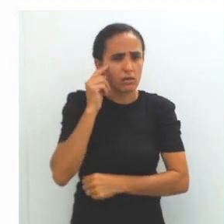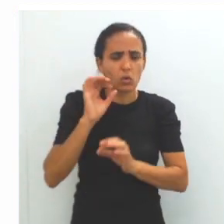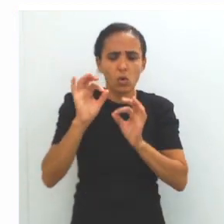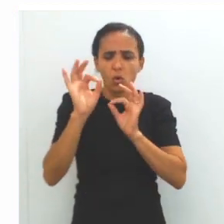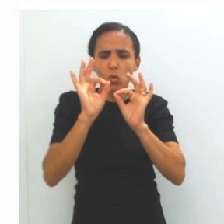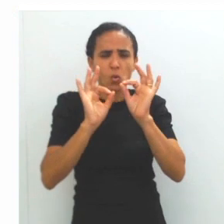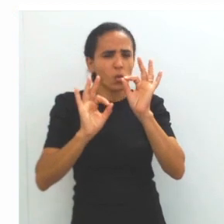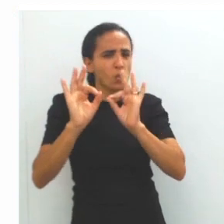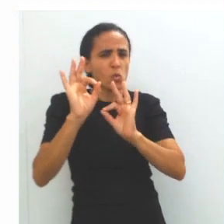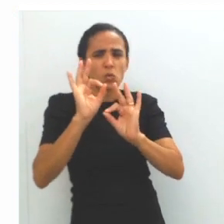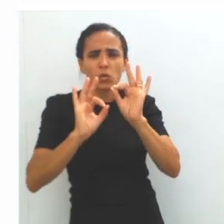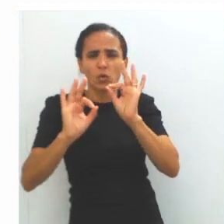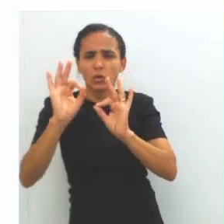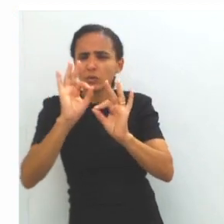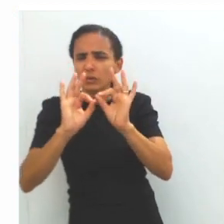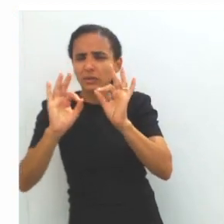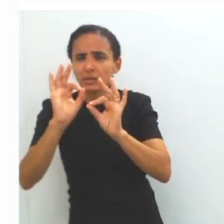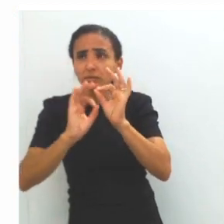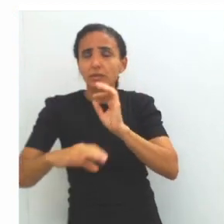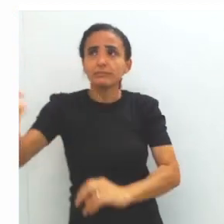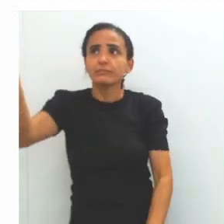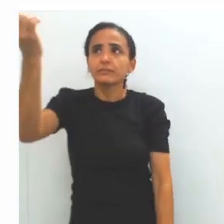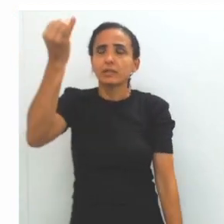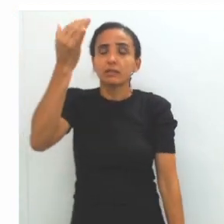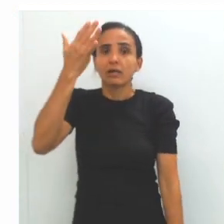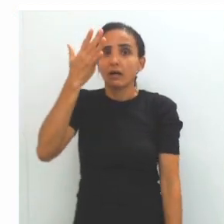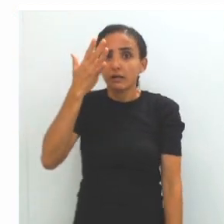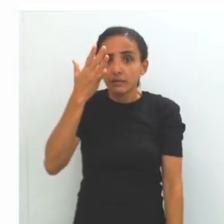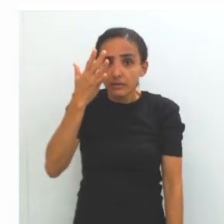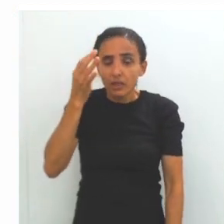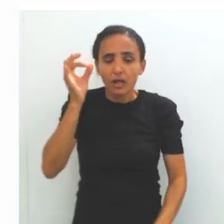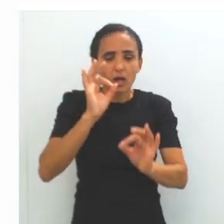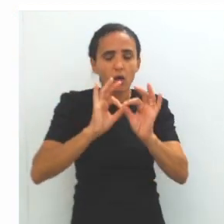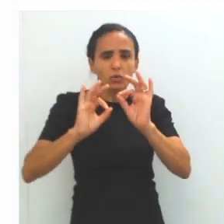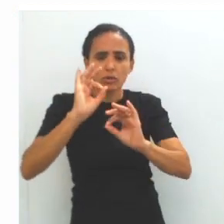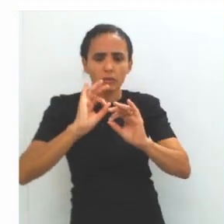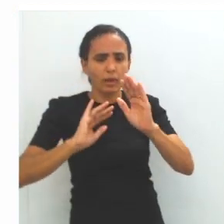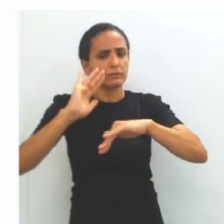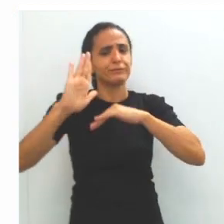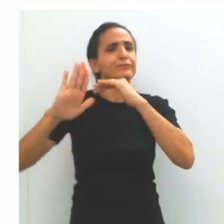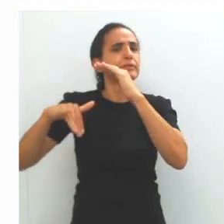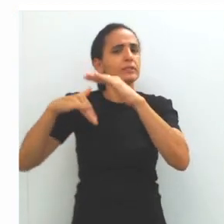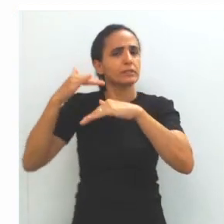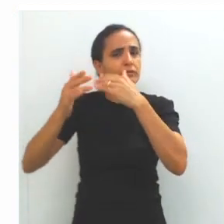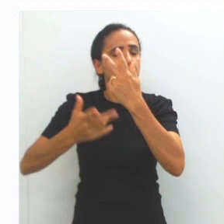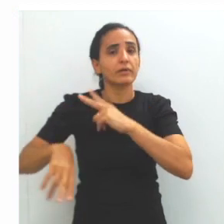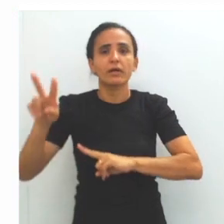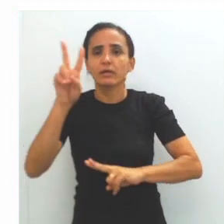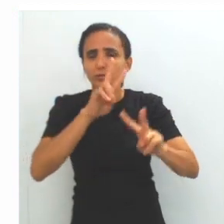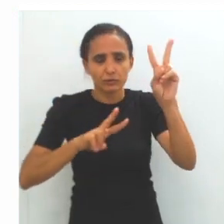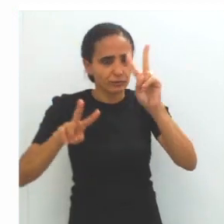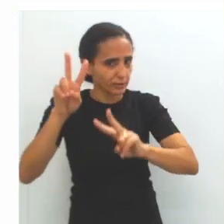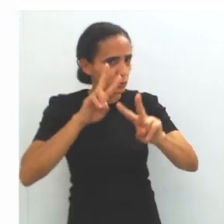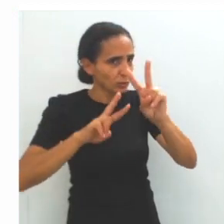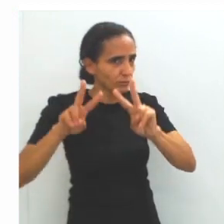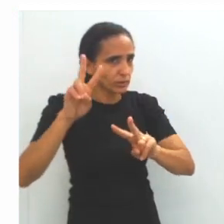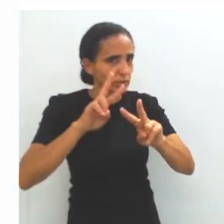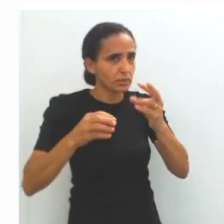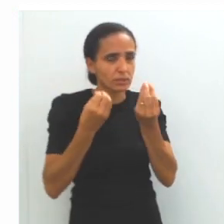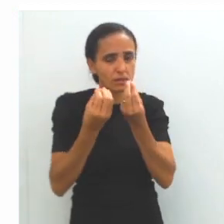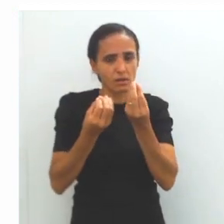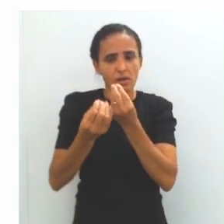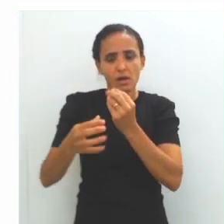que vai o quê? Converter a luz em impulsos elétricos. Beleza? Então